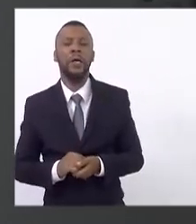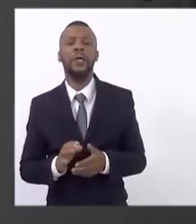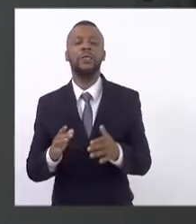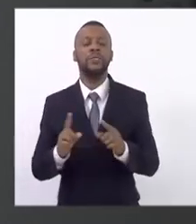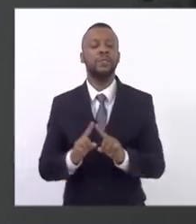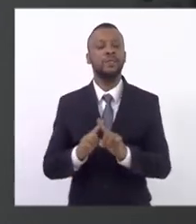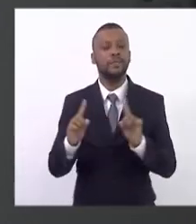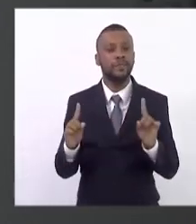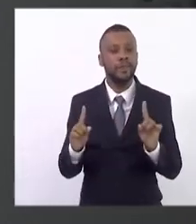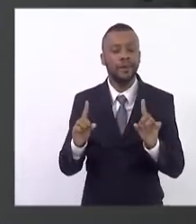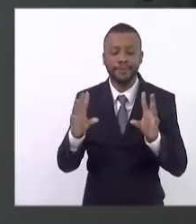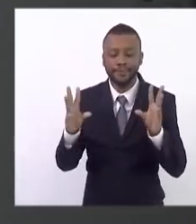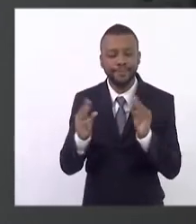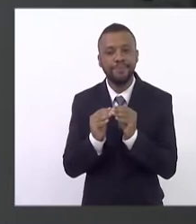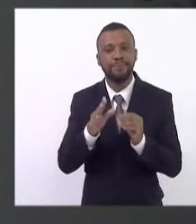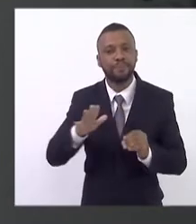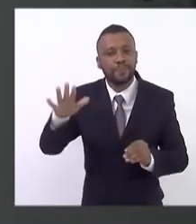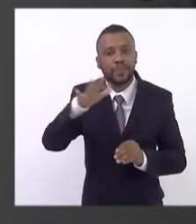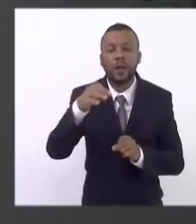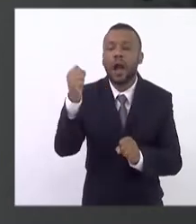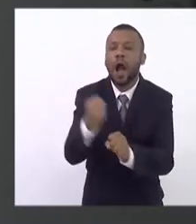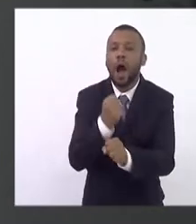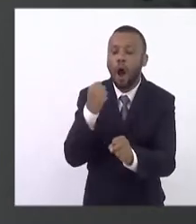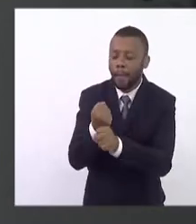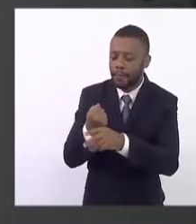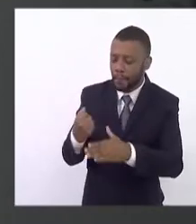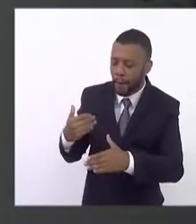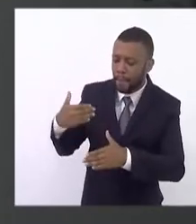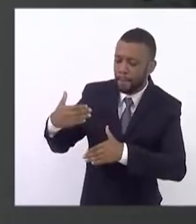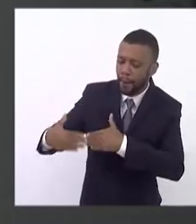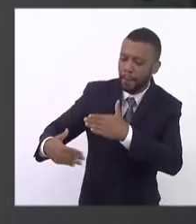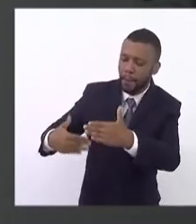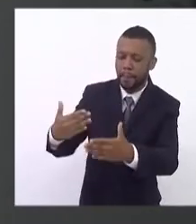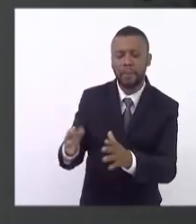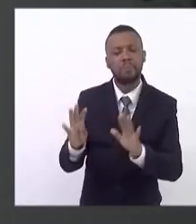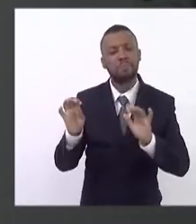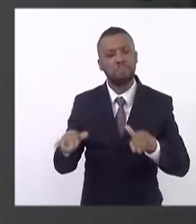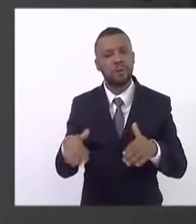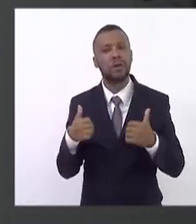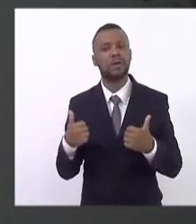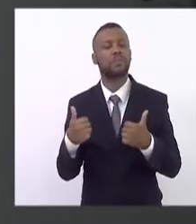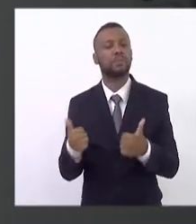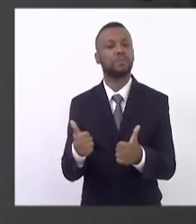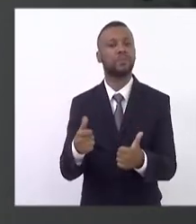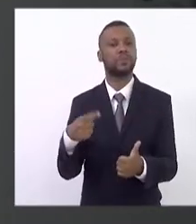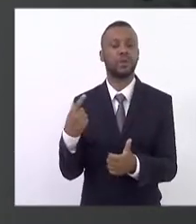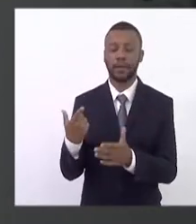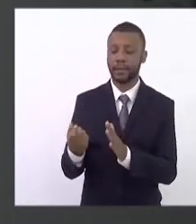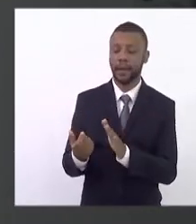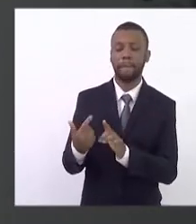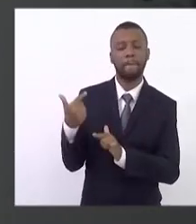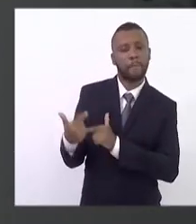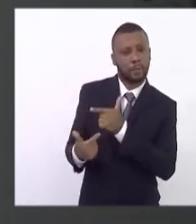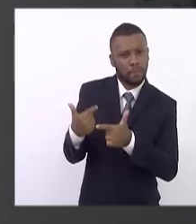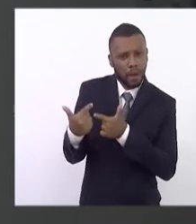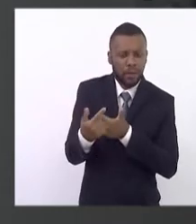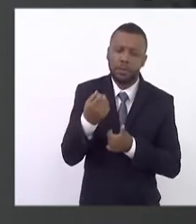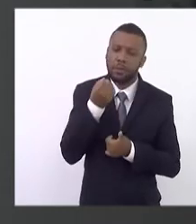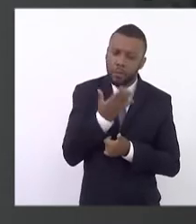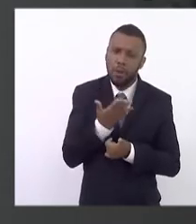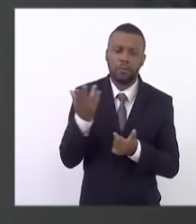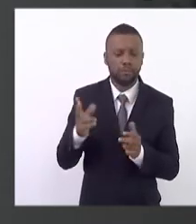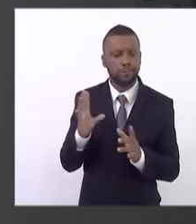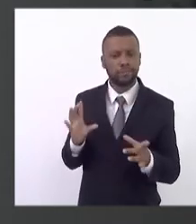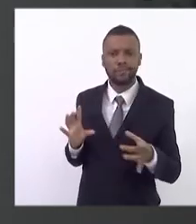Mas, de uma maneira geral, a obra está andando muito bem e a gente está com uma produção bastante boa em relação a essa